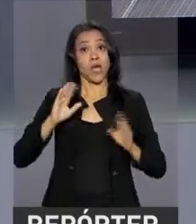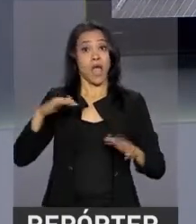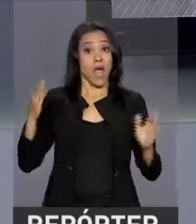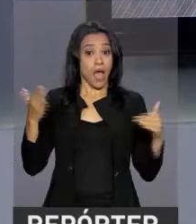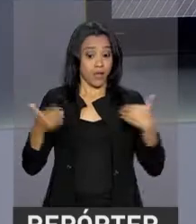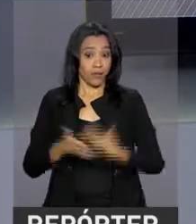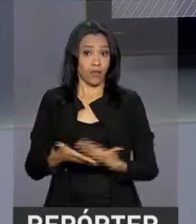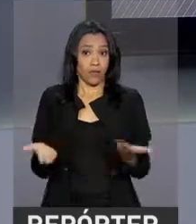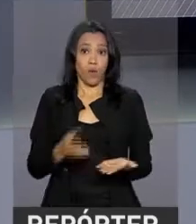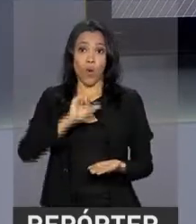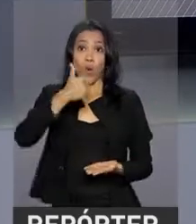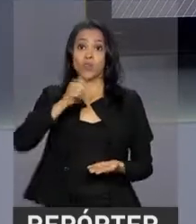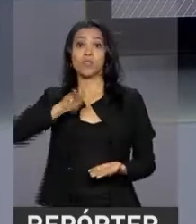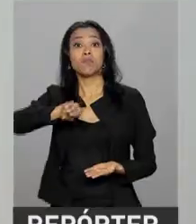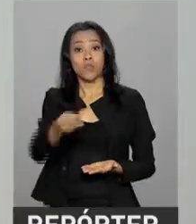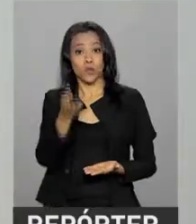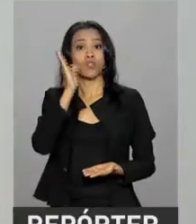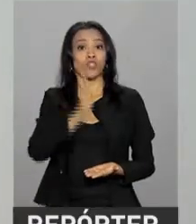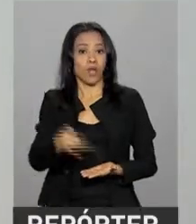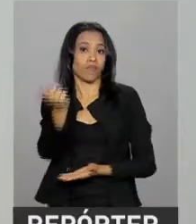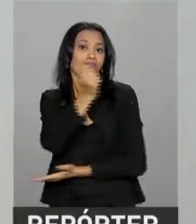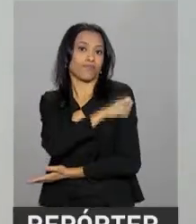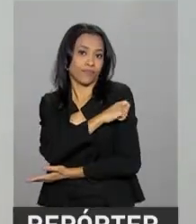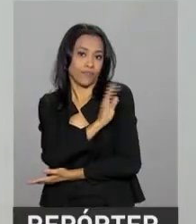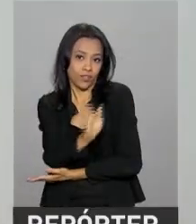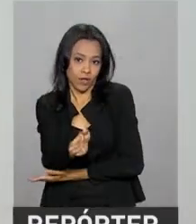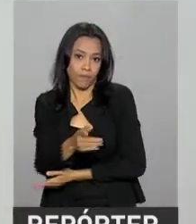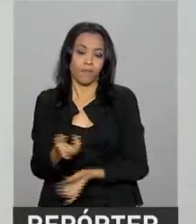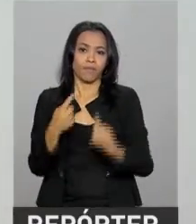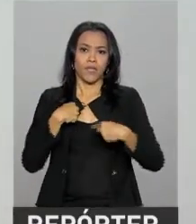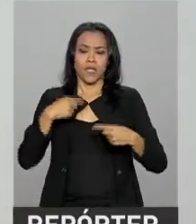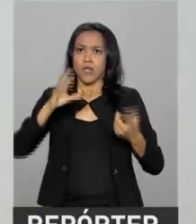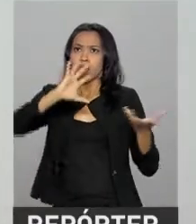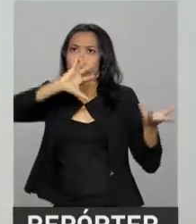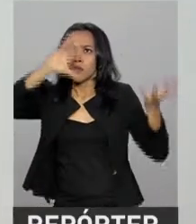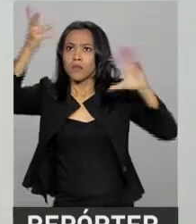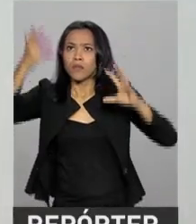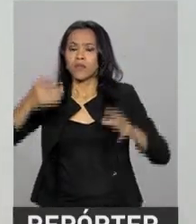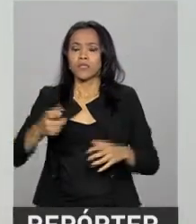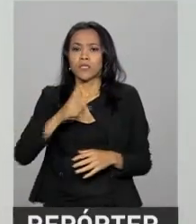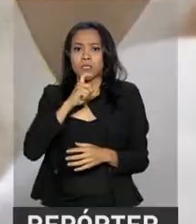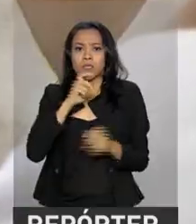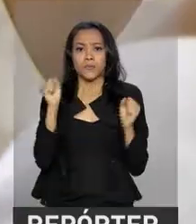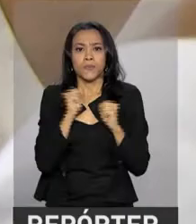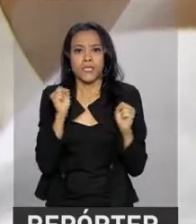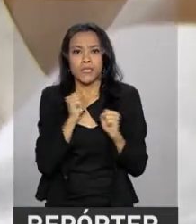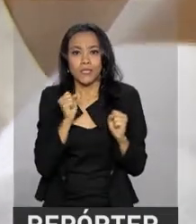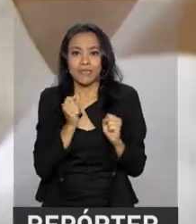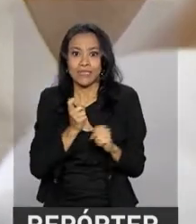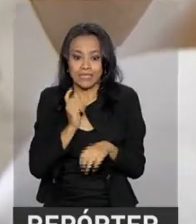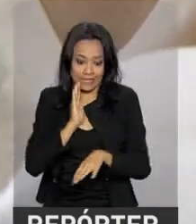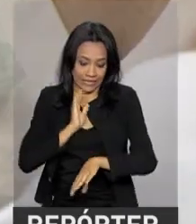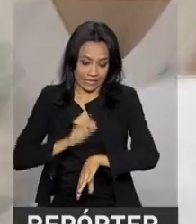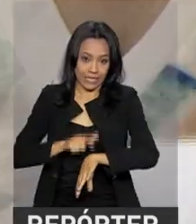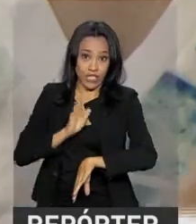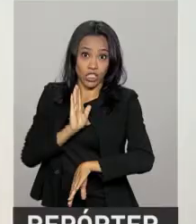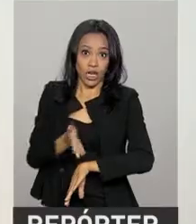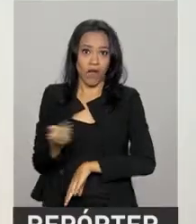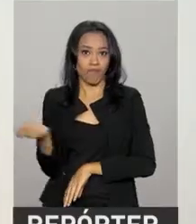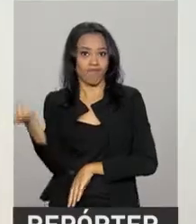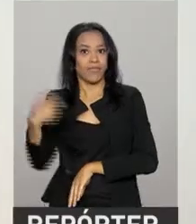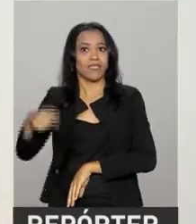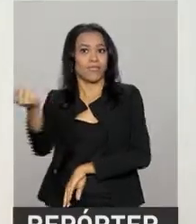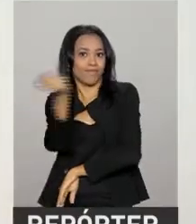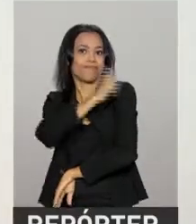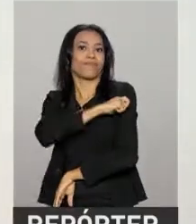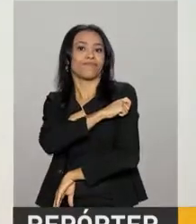a vacina o inverno chegando eliana já sabe é hora de tomar a vacina contra a gripe eu